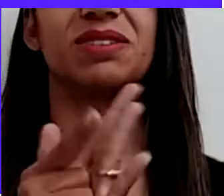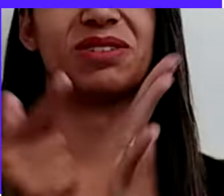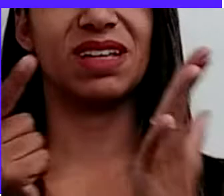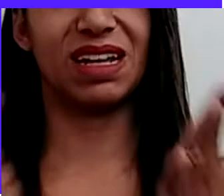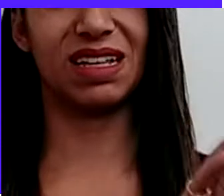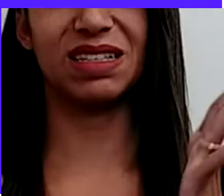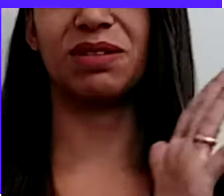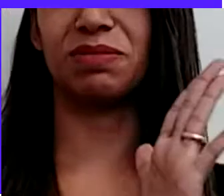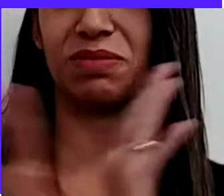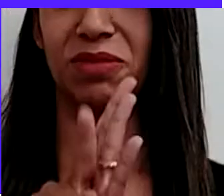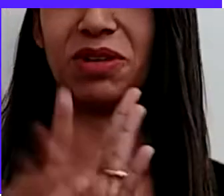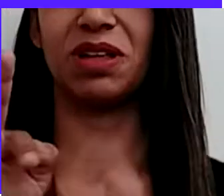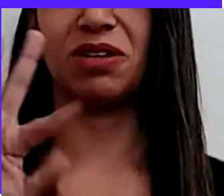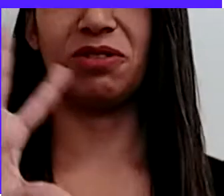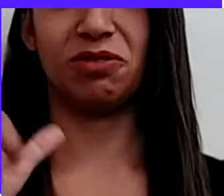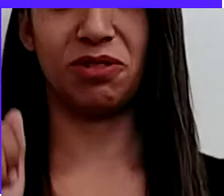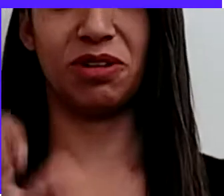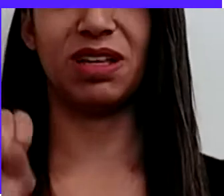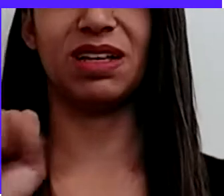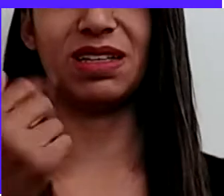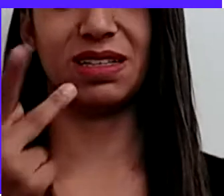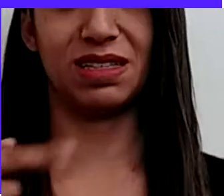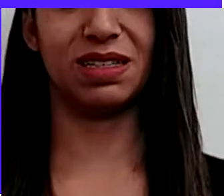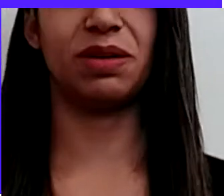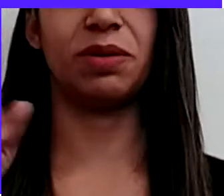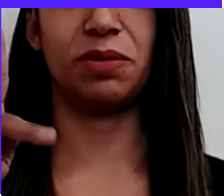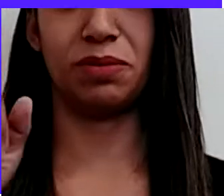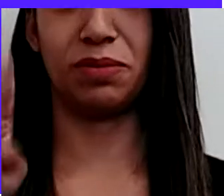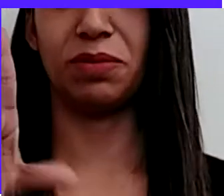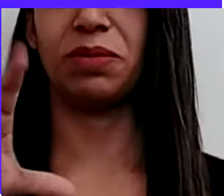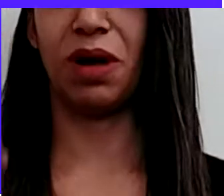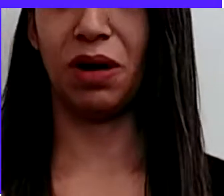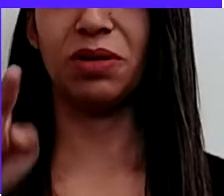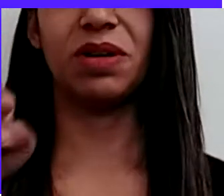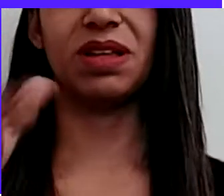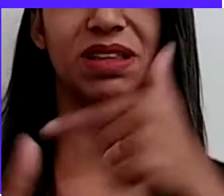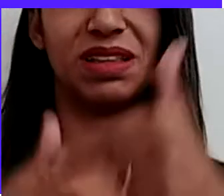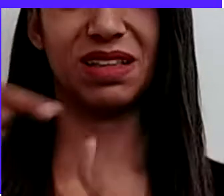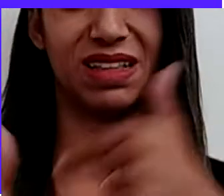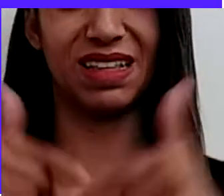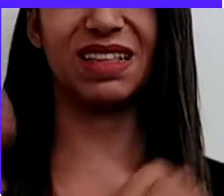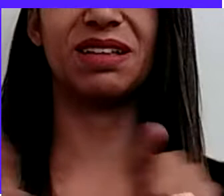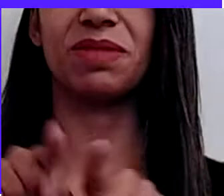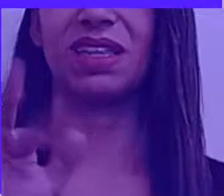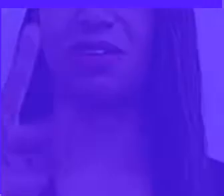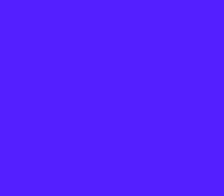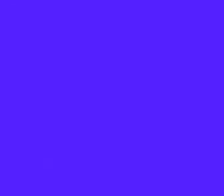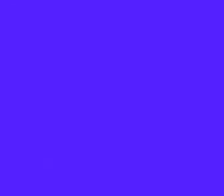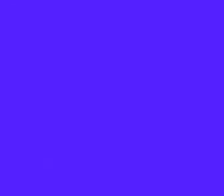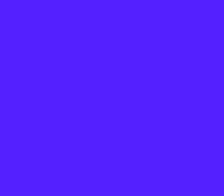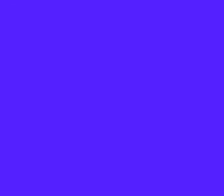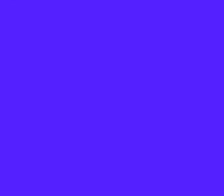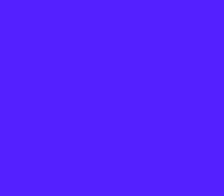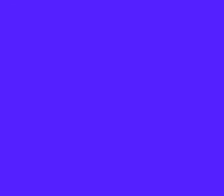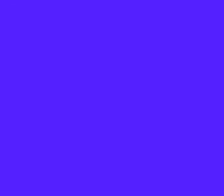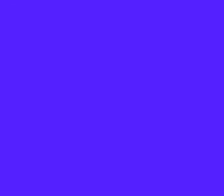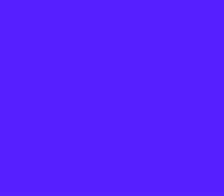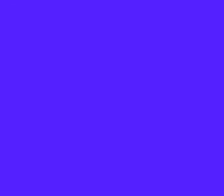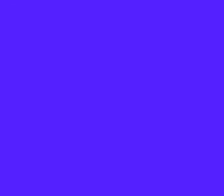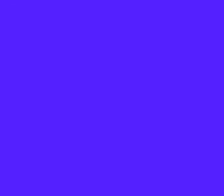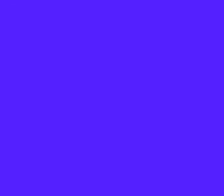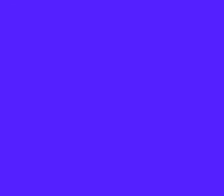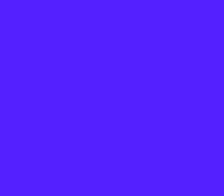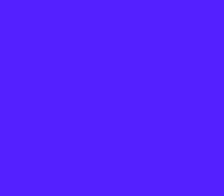na Inglaterra. Entre 2005 e 2010, ela atuou fora da comunicação, ao trabalhar como analista de economia e